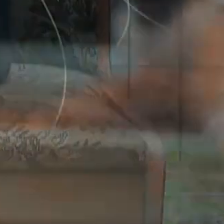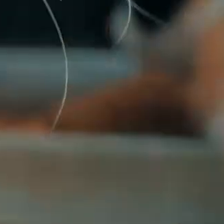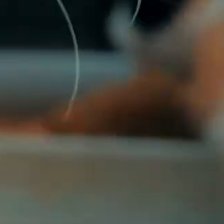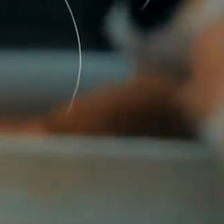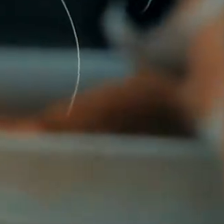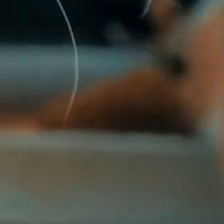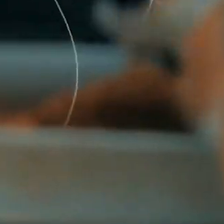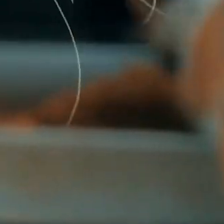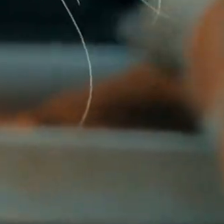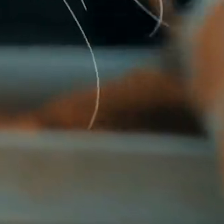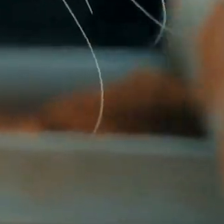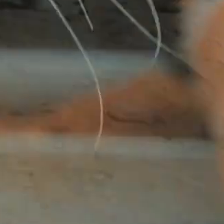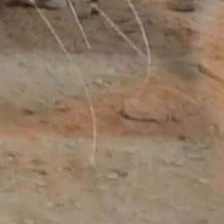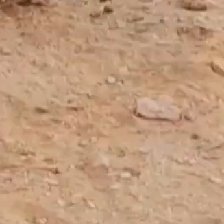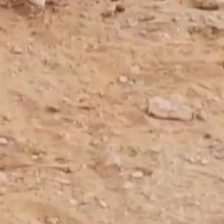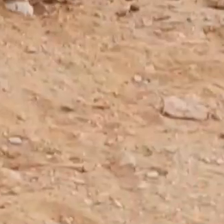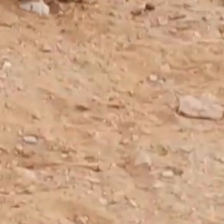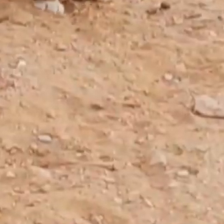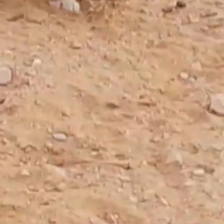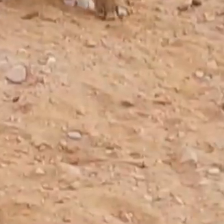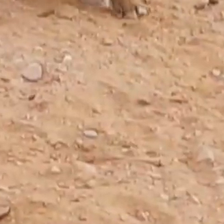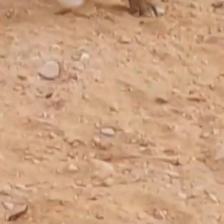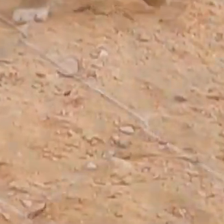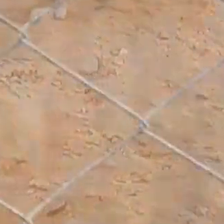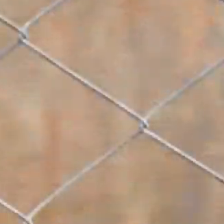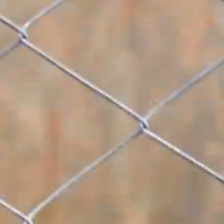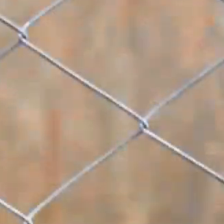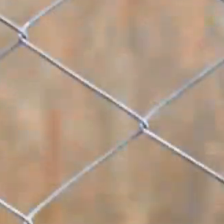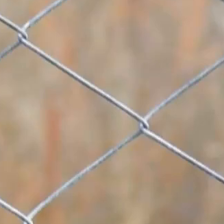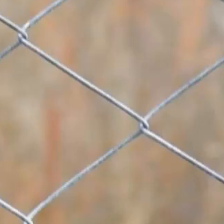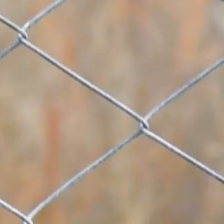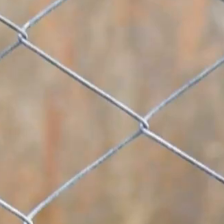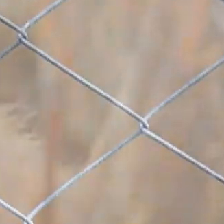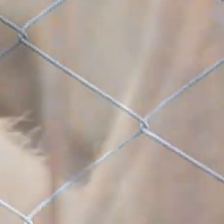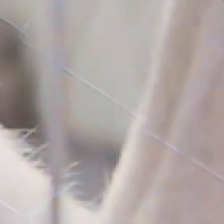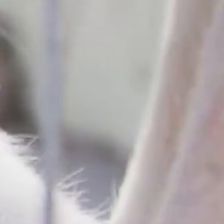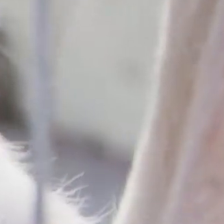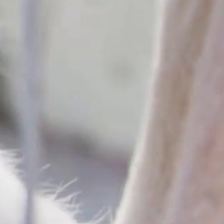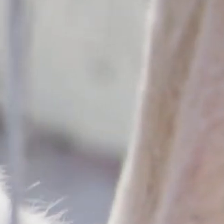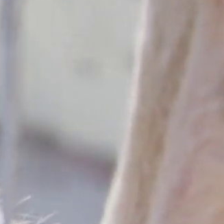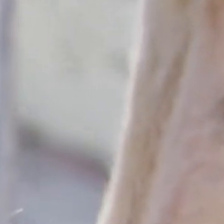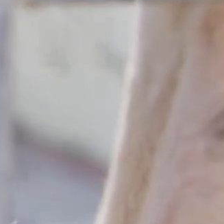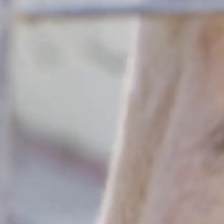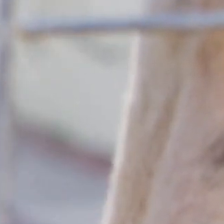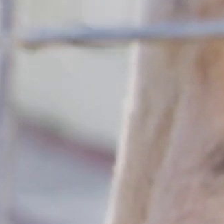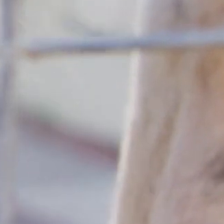Vamos conhecer os bichinhos que estão para adoção nesta semana.